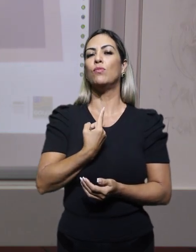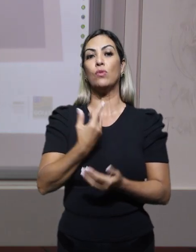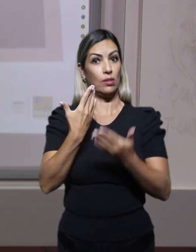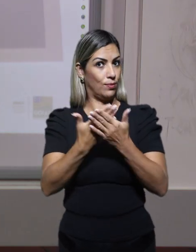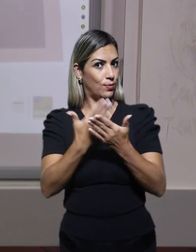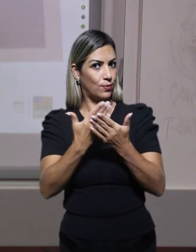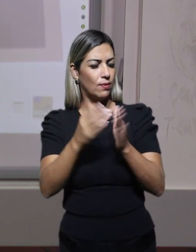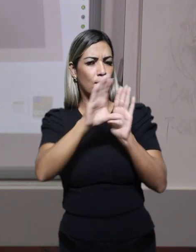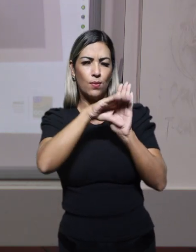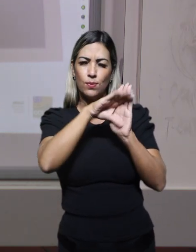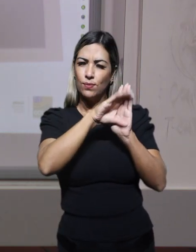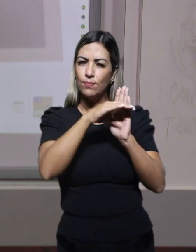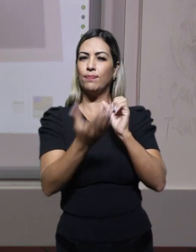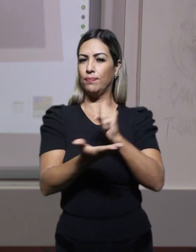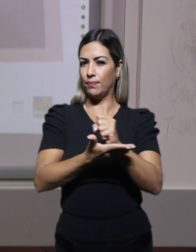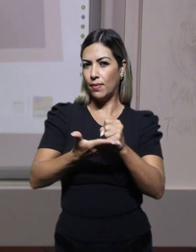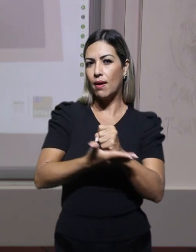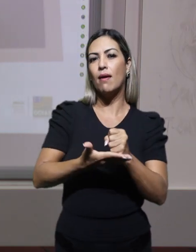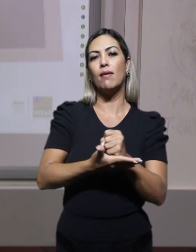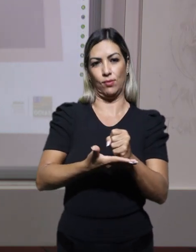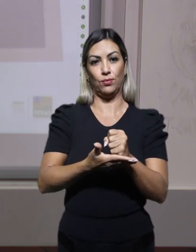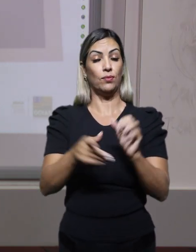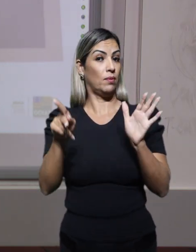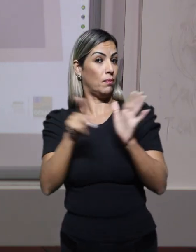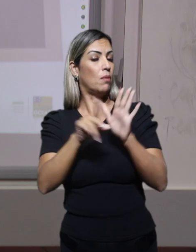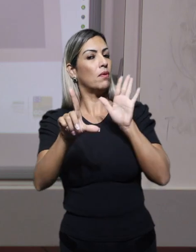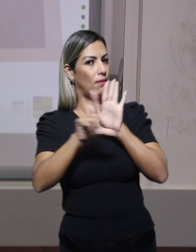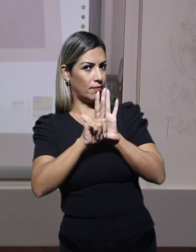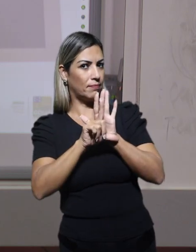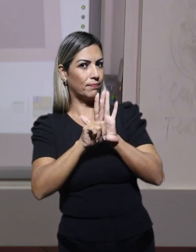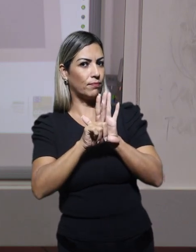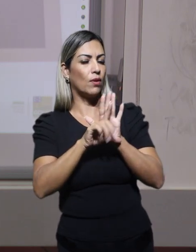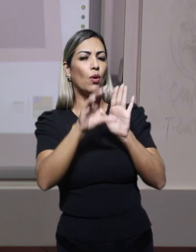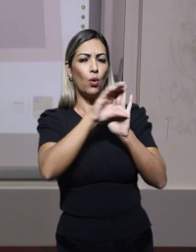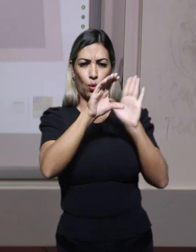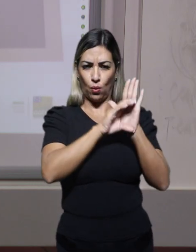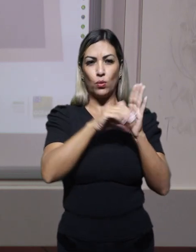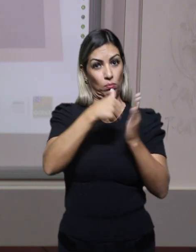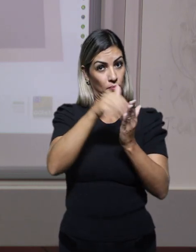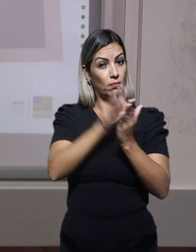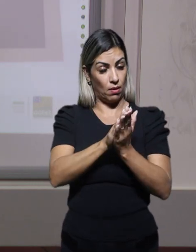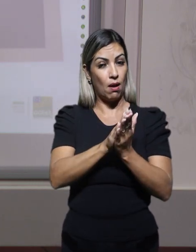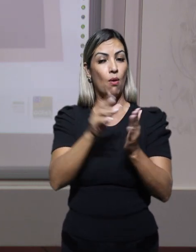conceitos básicos advindos da própria lei, do Código Penal,